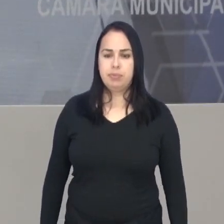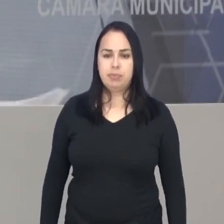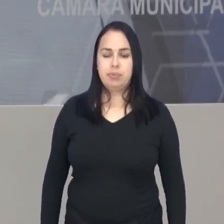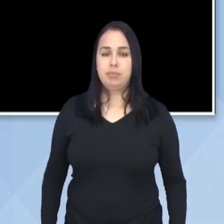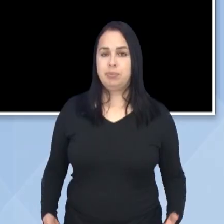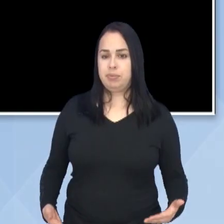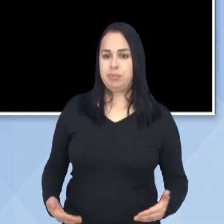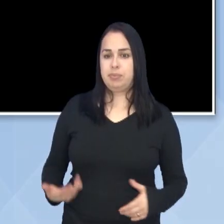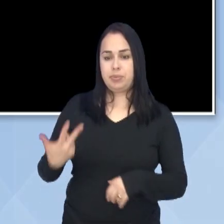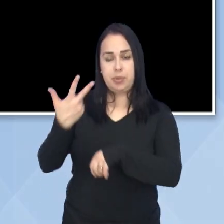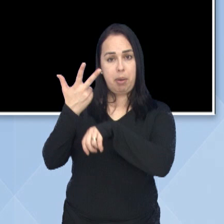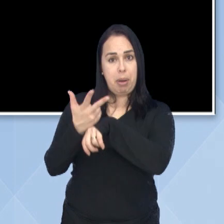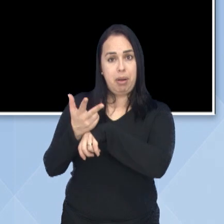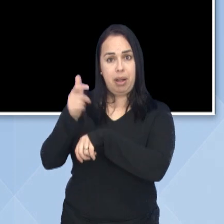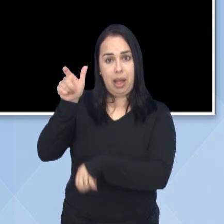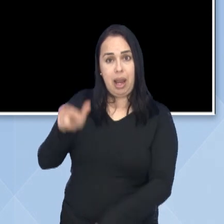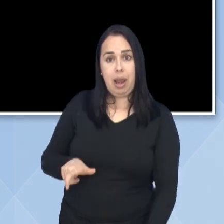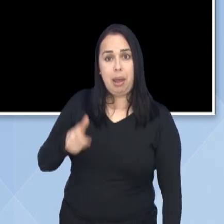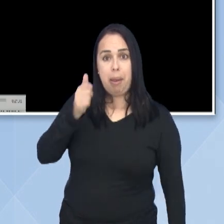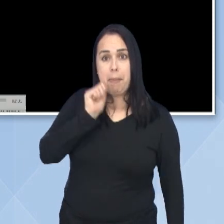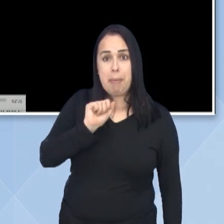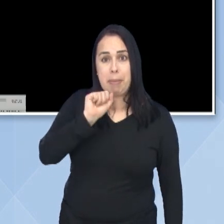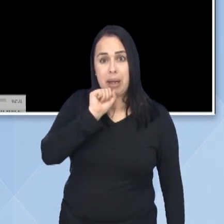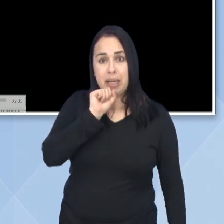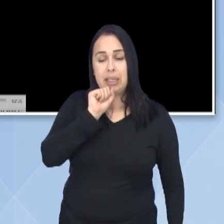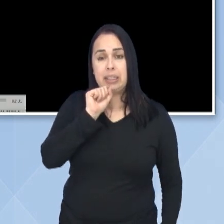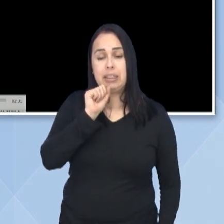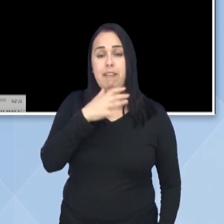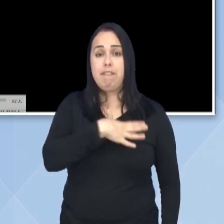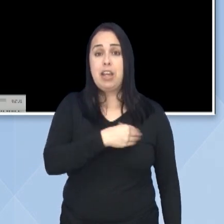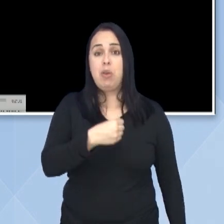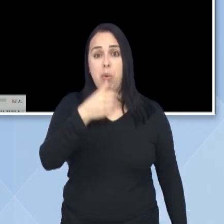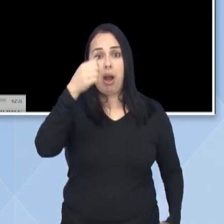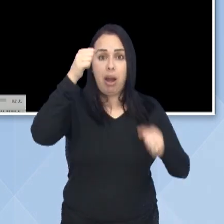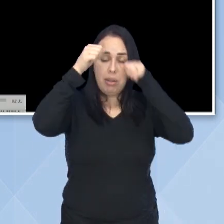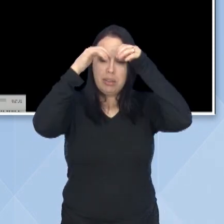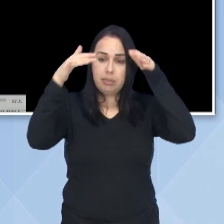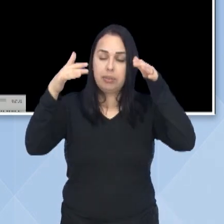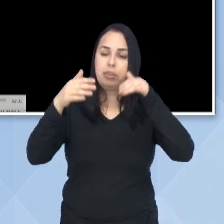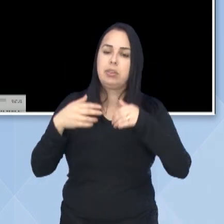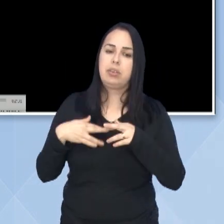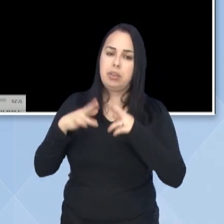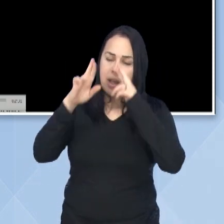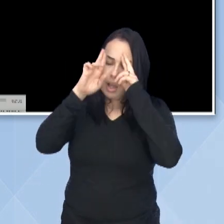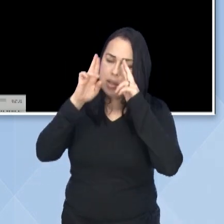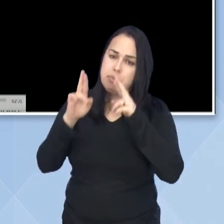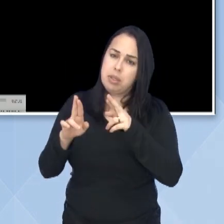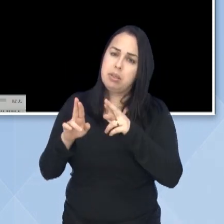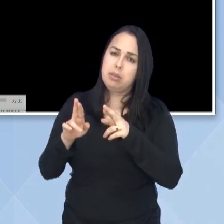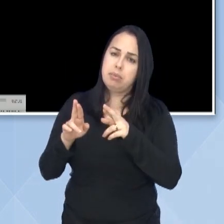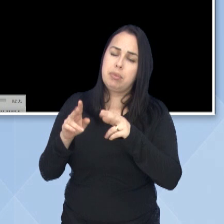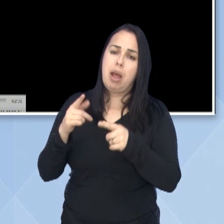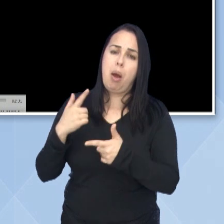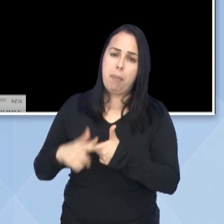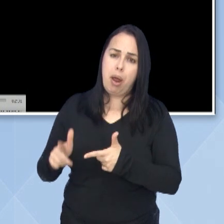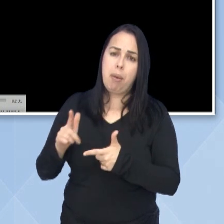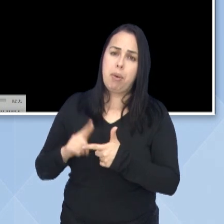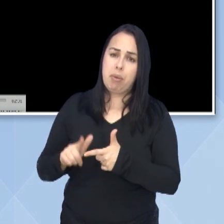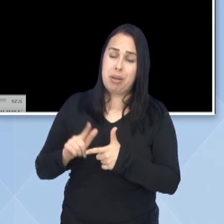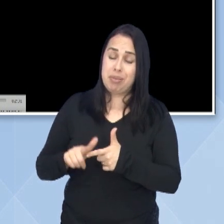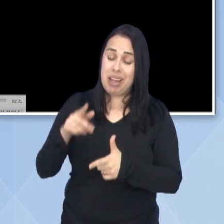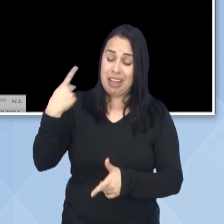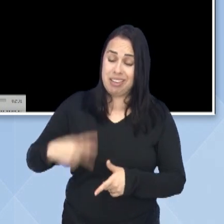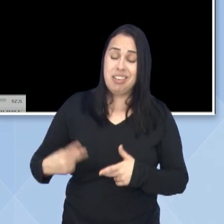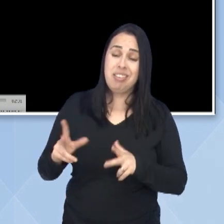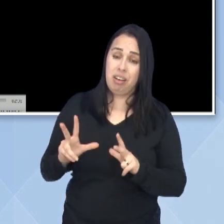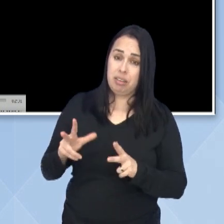Isso aqui é de uma mãe de autista que a gente tem que ter o maior respeito, por favor. Eu queria que o senhor escutasse também, porque isso é um problema da Câmara